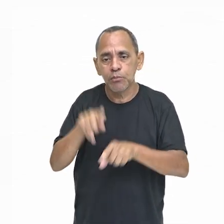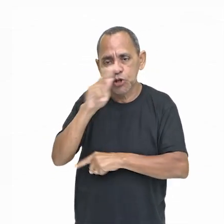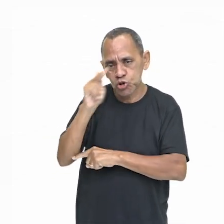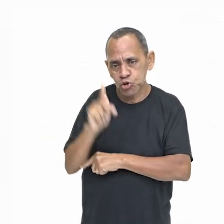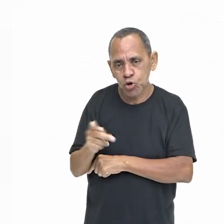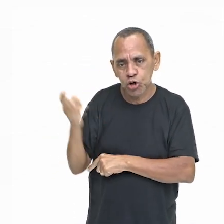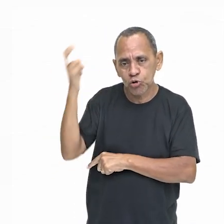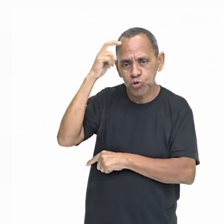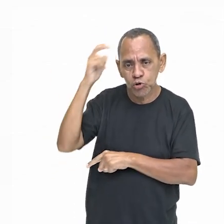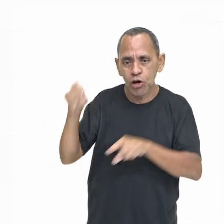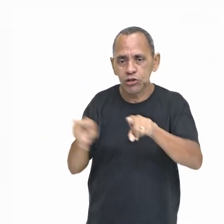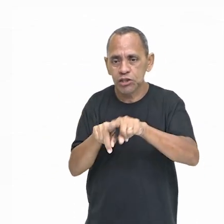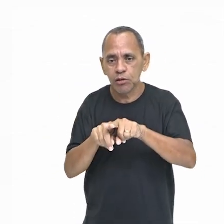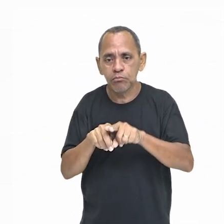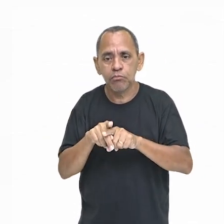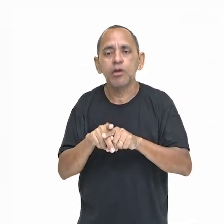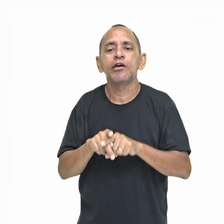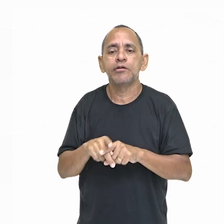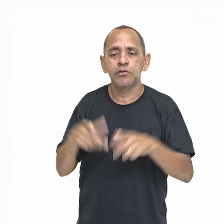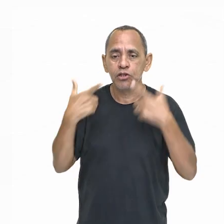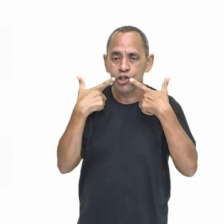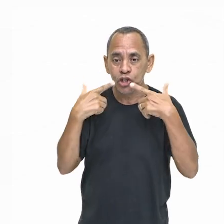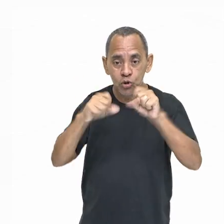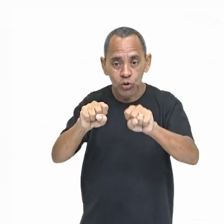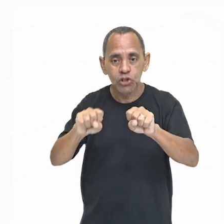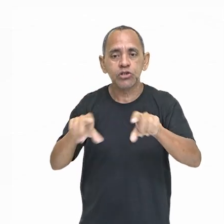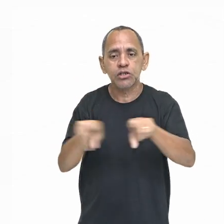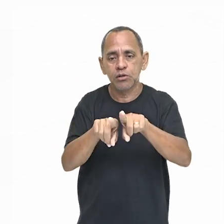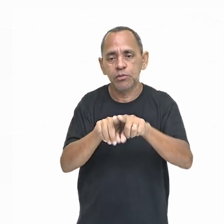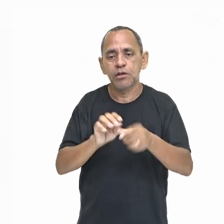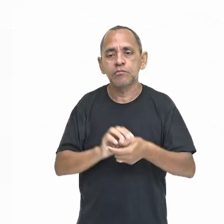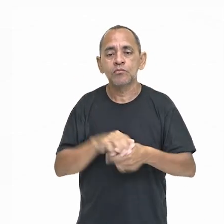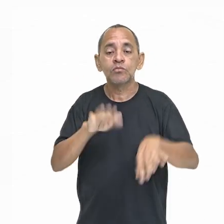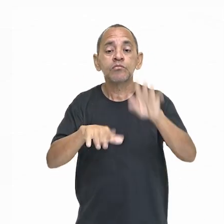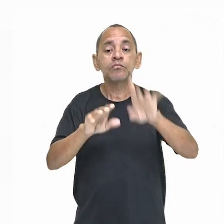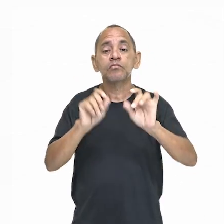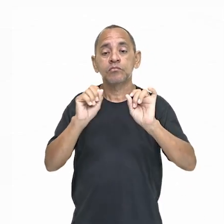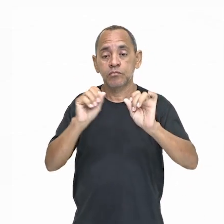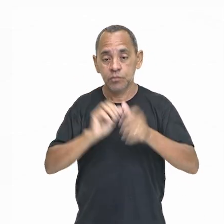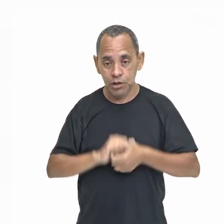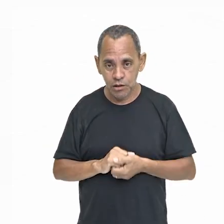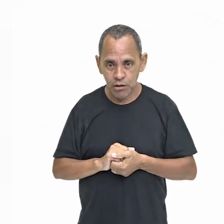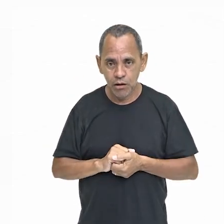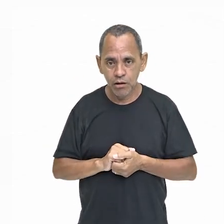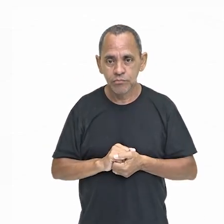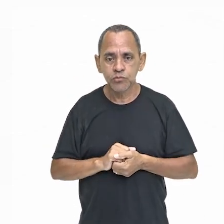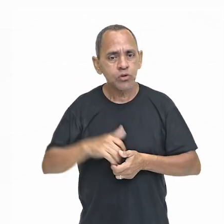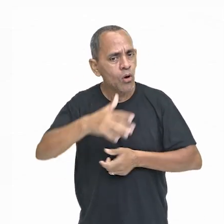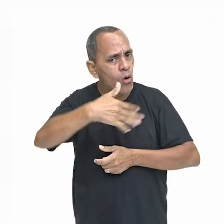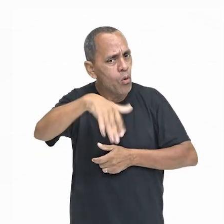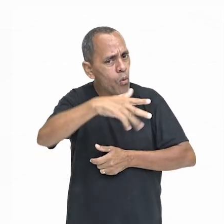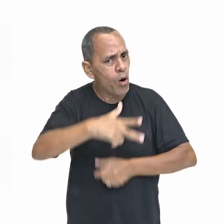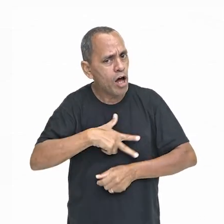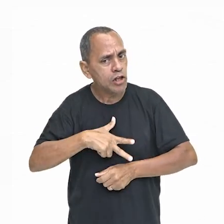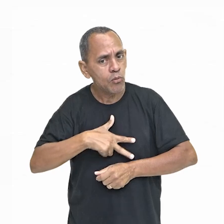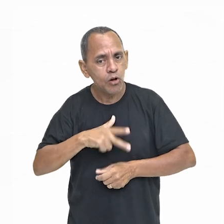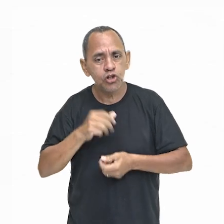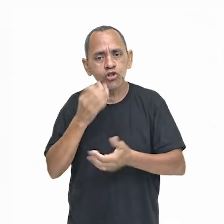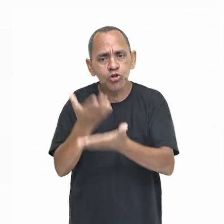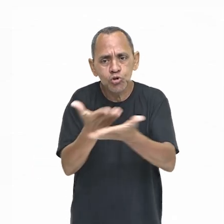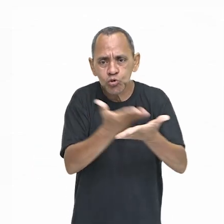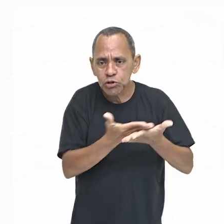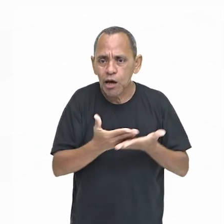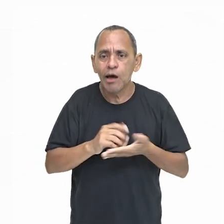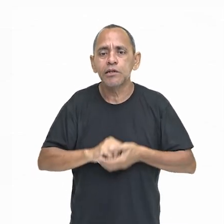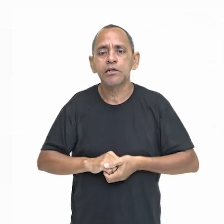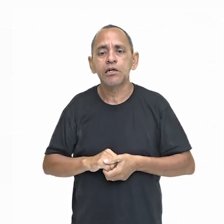cultural e até linguística, dependendo de qual vertente da antropologia estudada